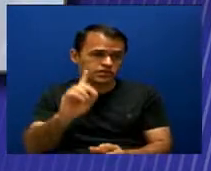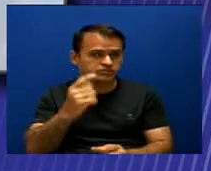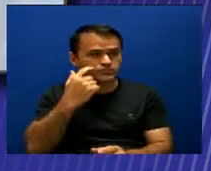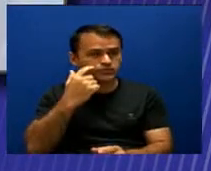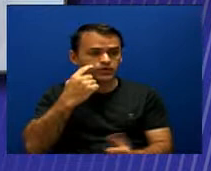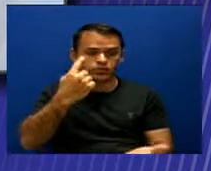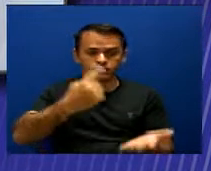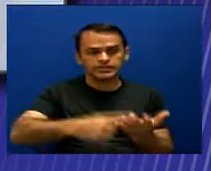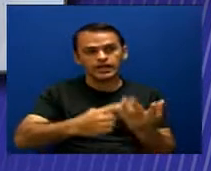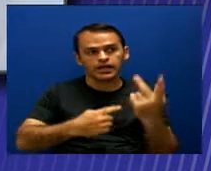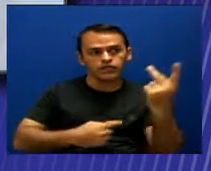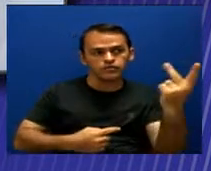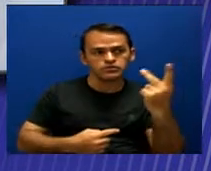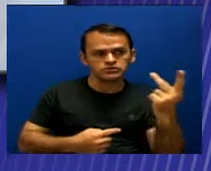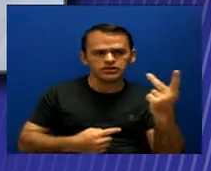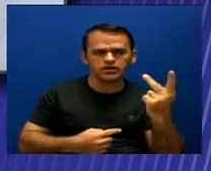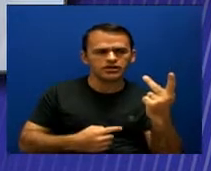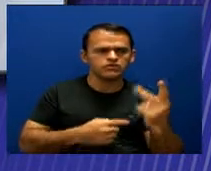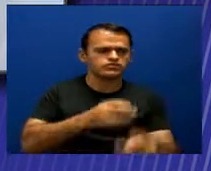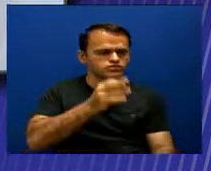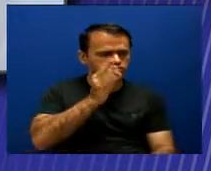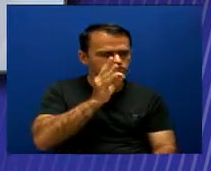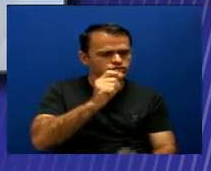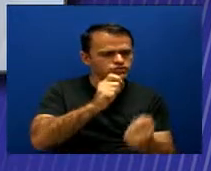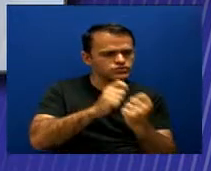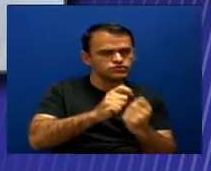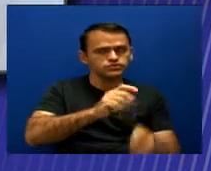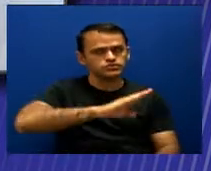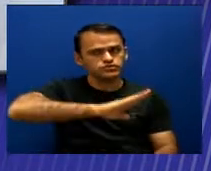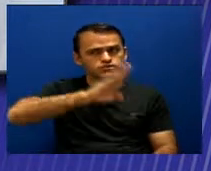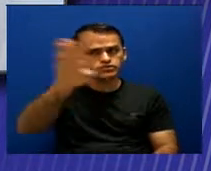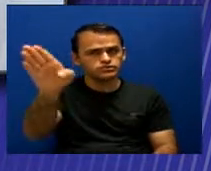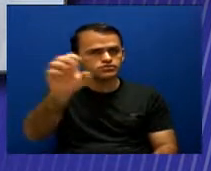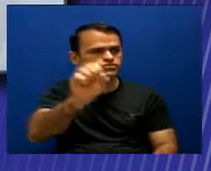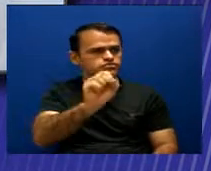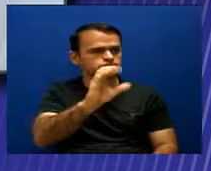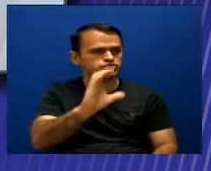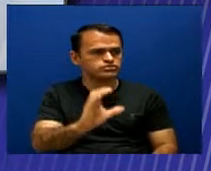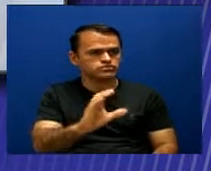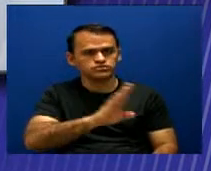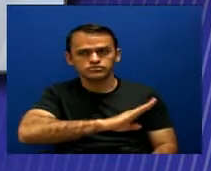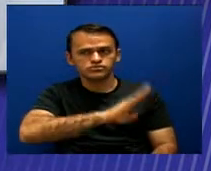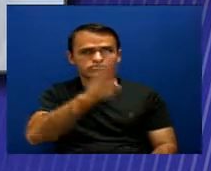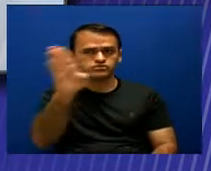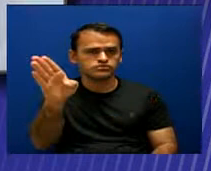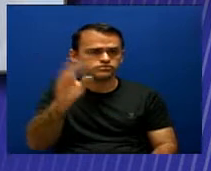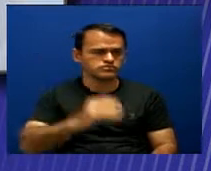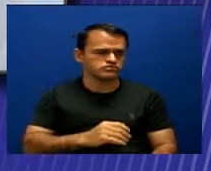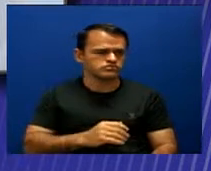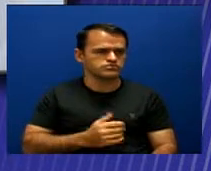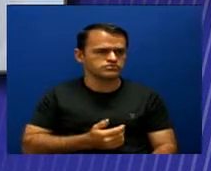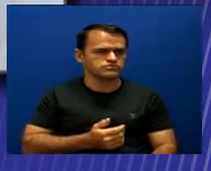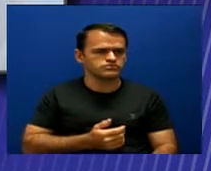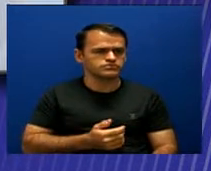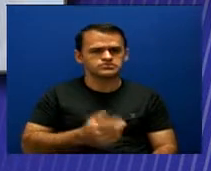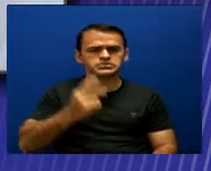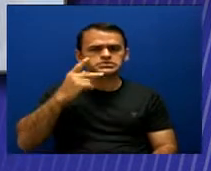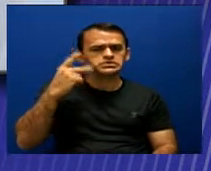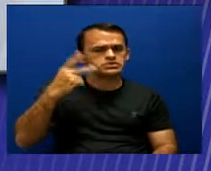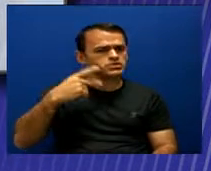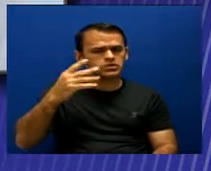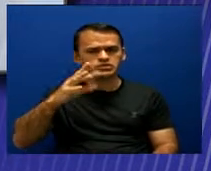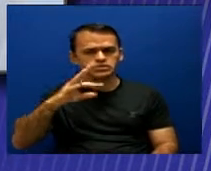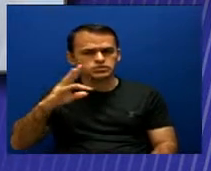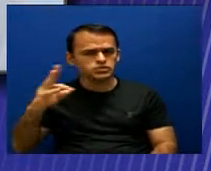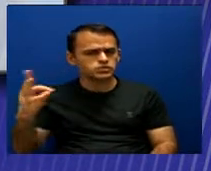Preciso até marcar um dia com o senhor para tomar sim. um café Opa. E rodar a Santa Casa, entendeu? Vamos e, sim. E independente, todos os vereadores aqui